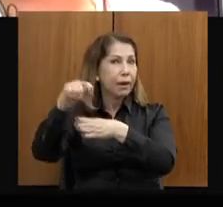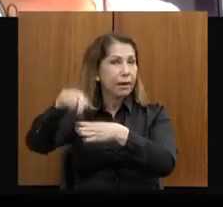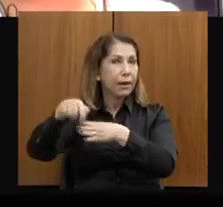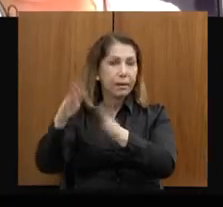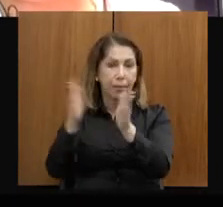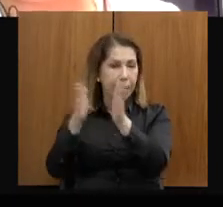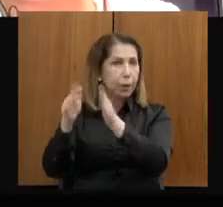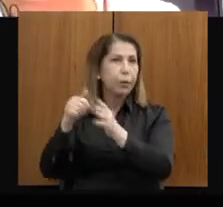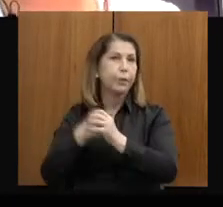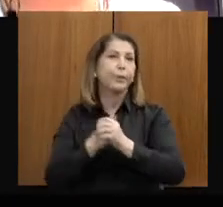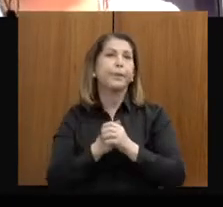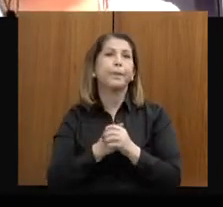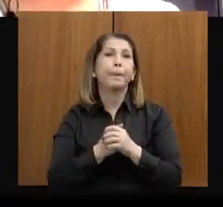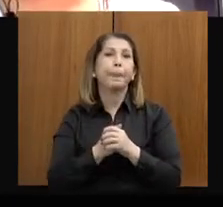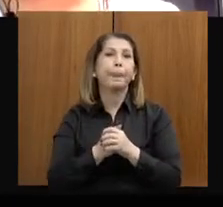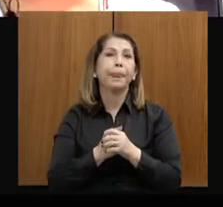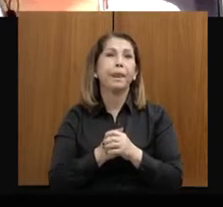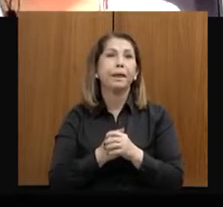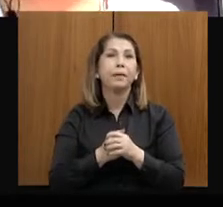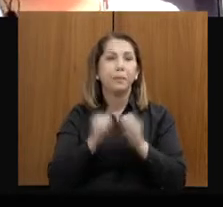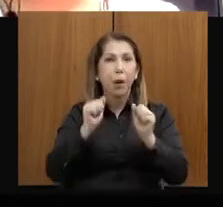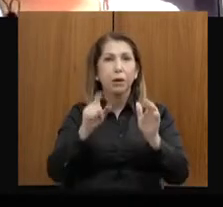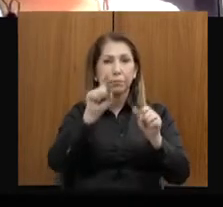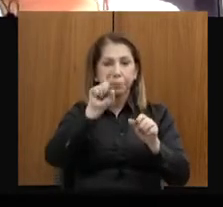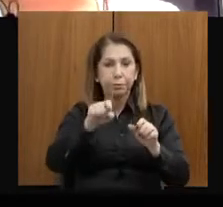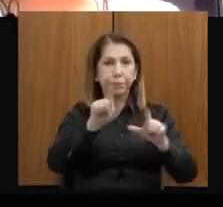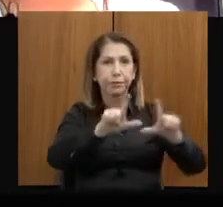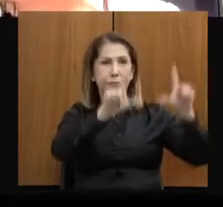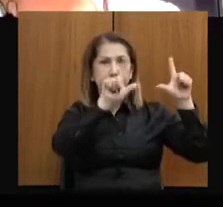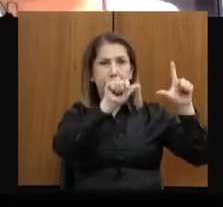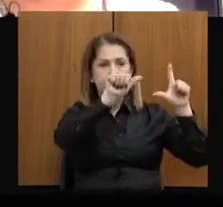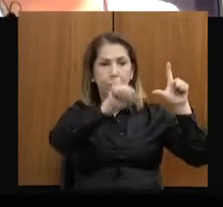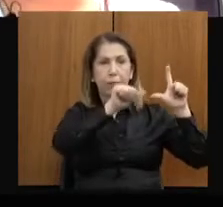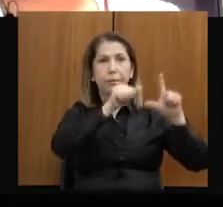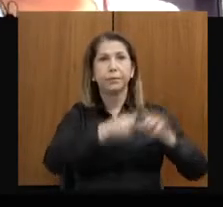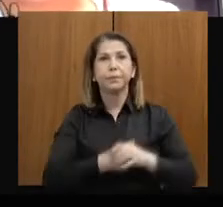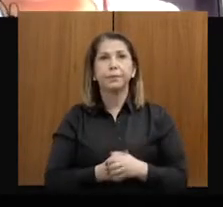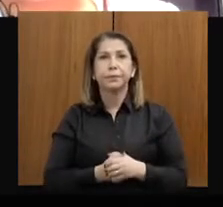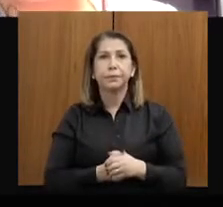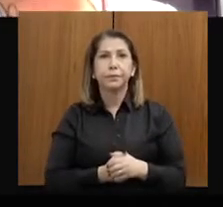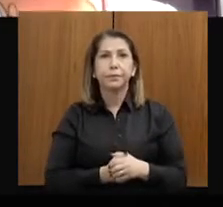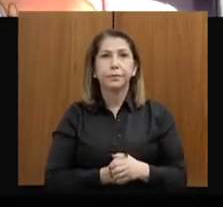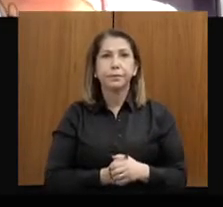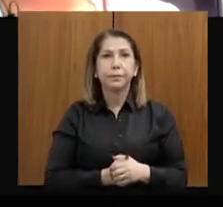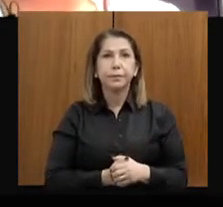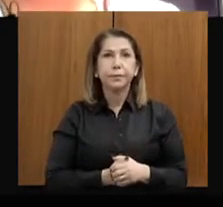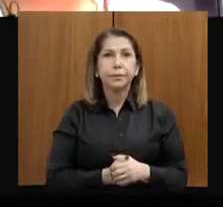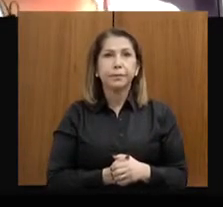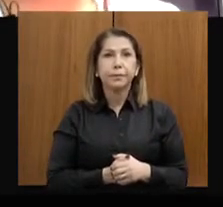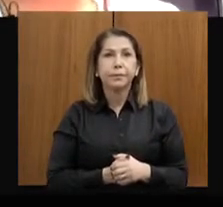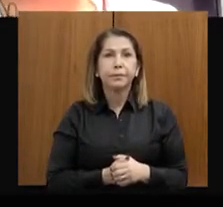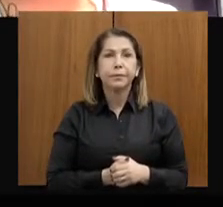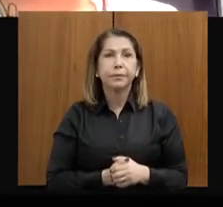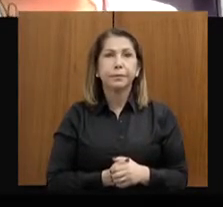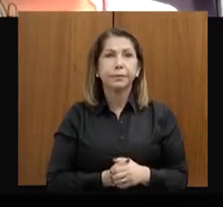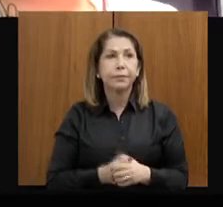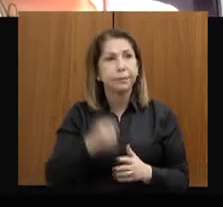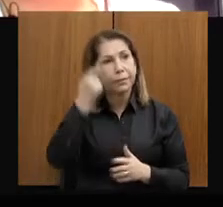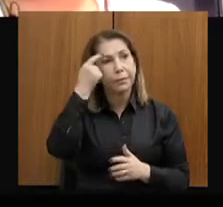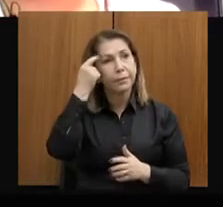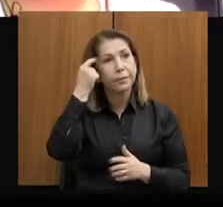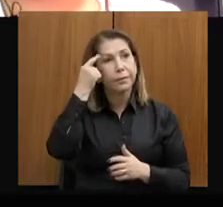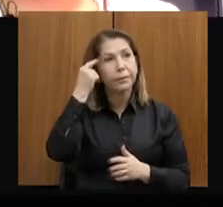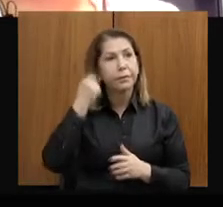Gerais à época a pode passar o próximo da próxima vez mais por favor E aí